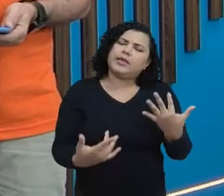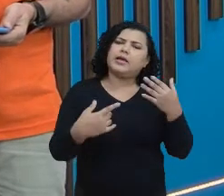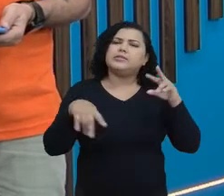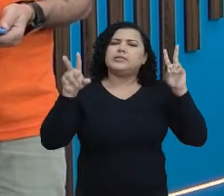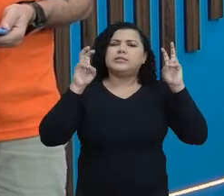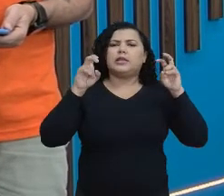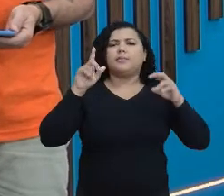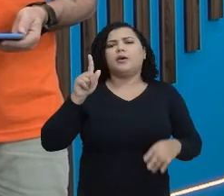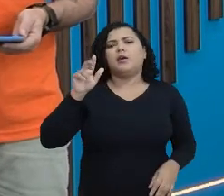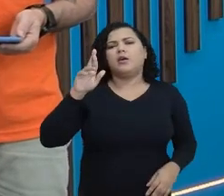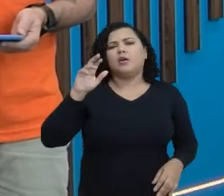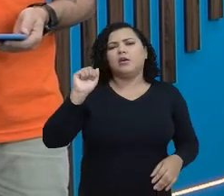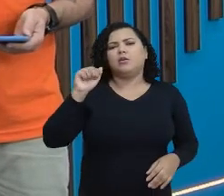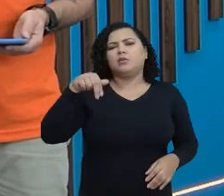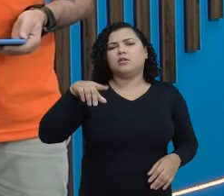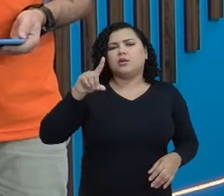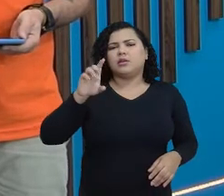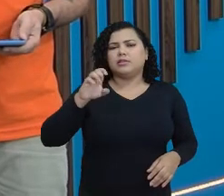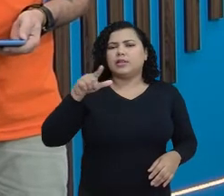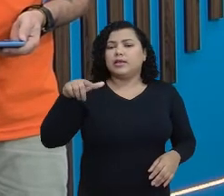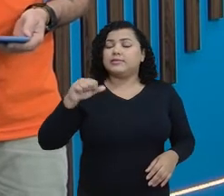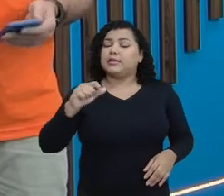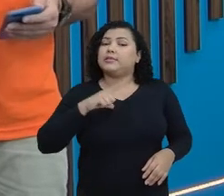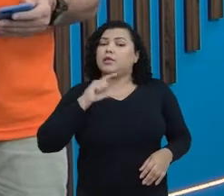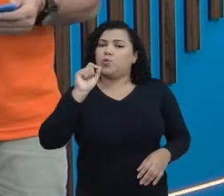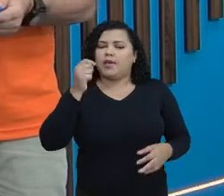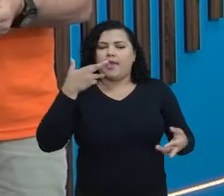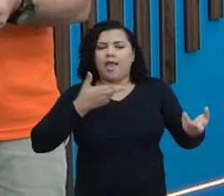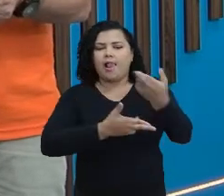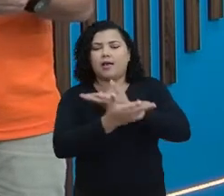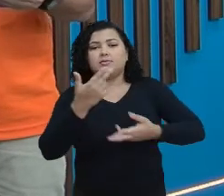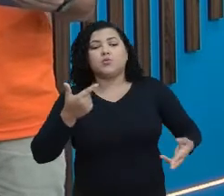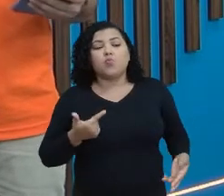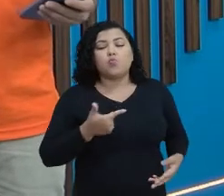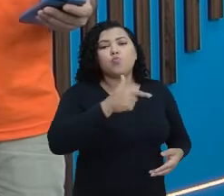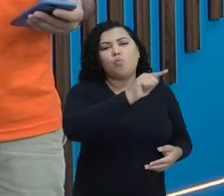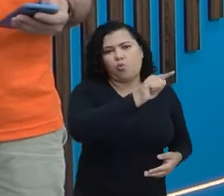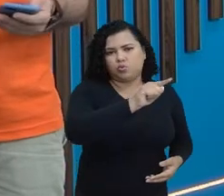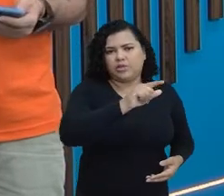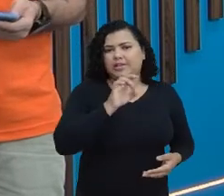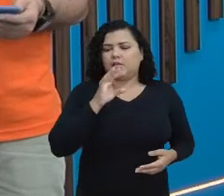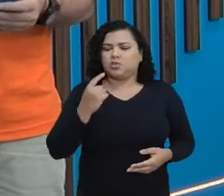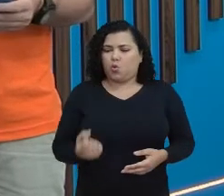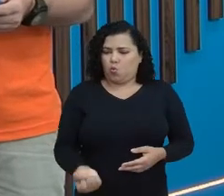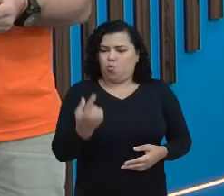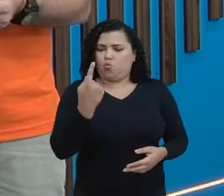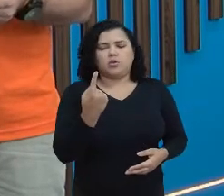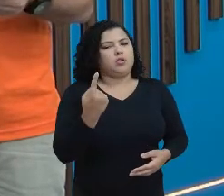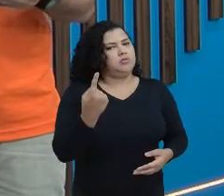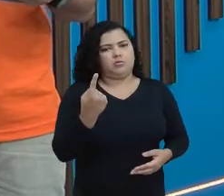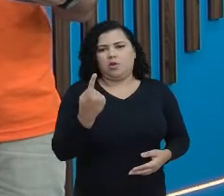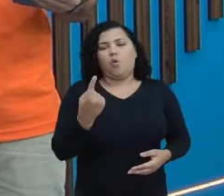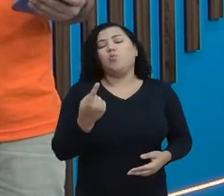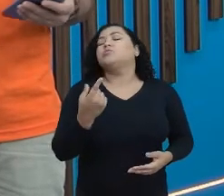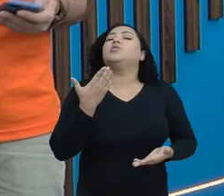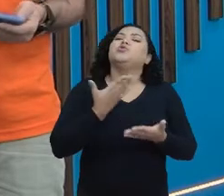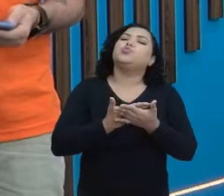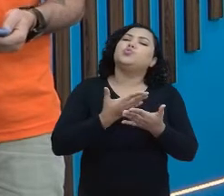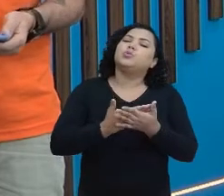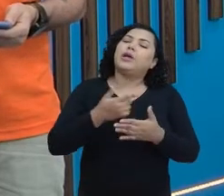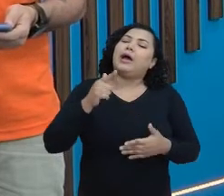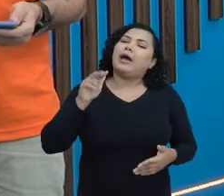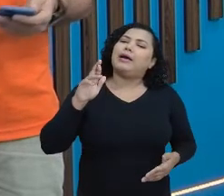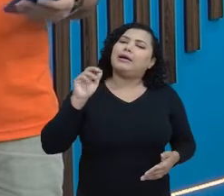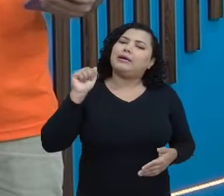de uma grandeza relacionada à outra. Eu não estou falando da grandeza isolada, não. Quando a gente estuda a grandeza